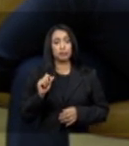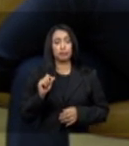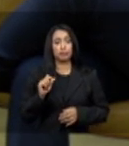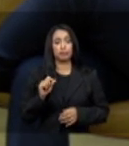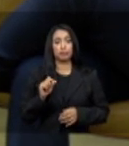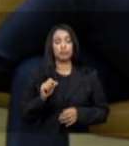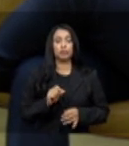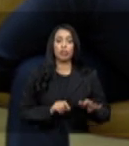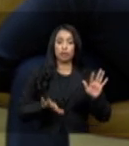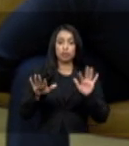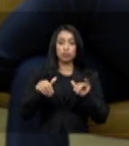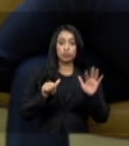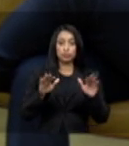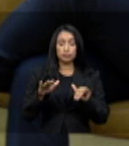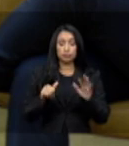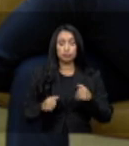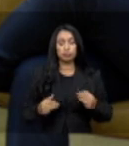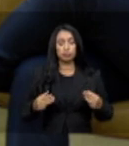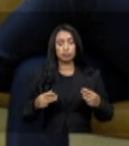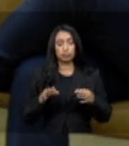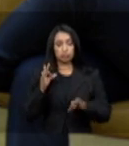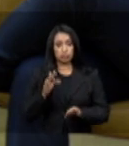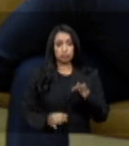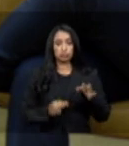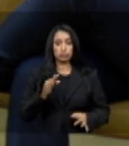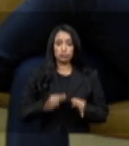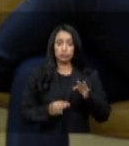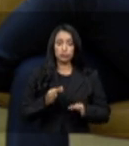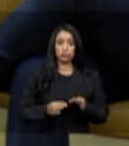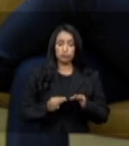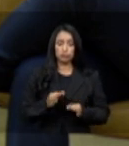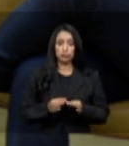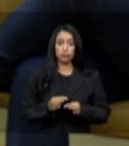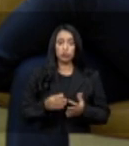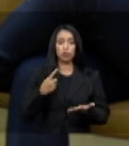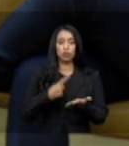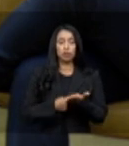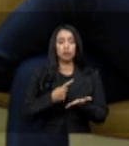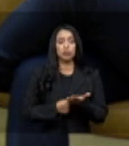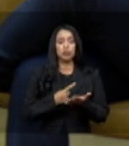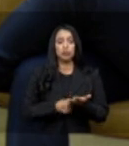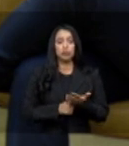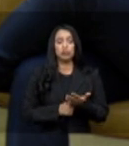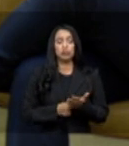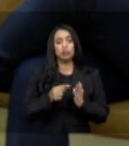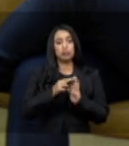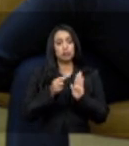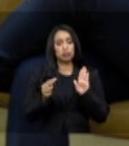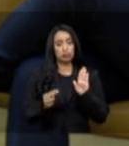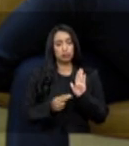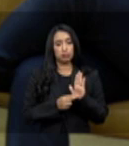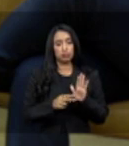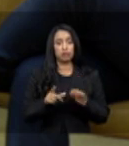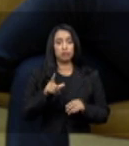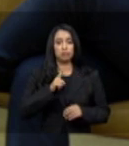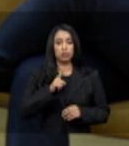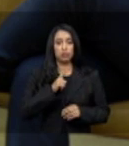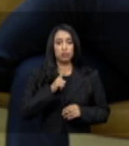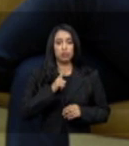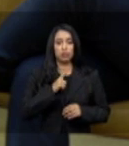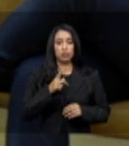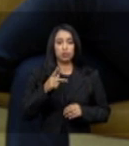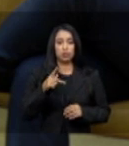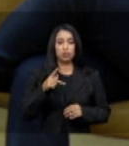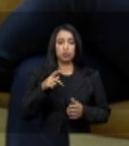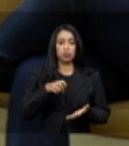magistrados do país a propósito cumprimento de do complexo normativo que rege as